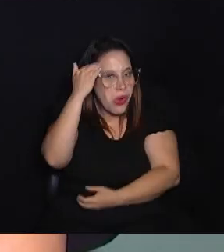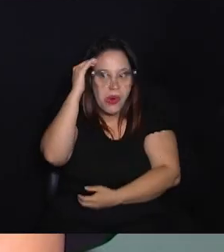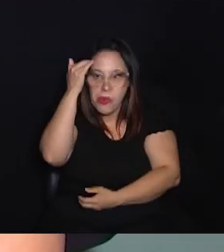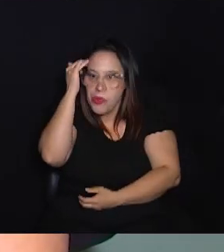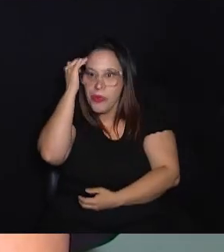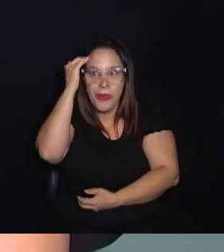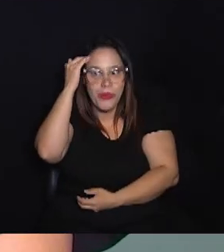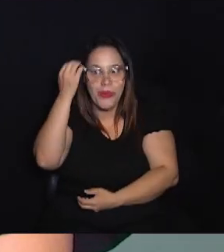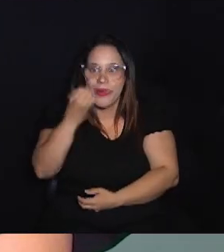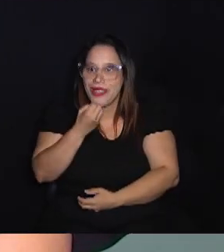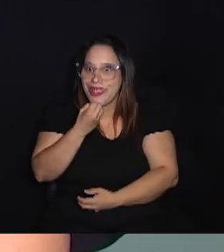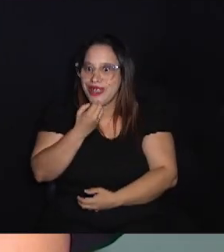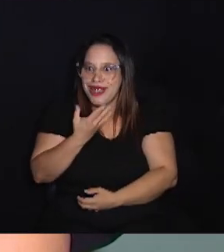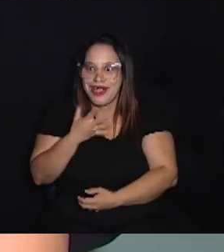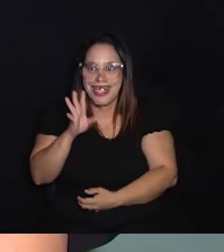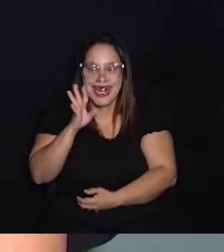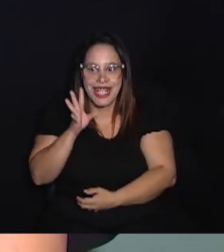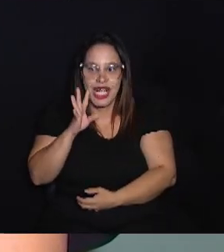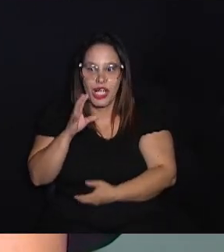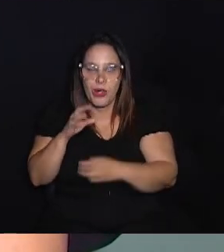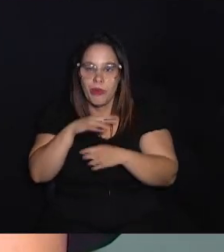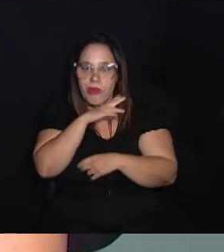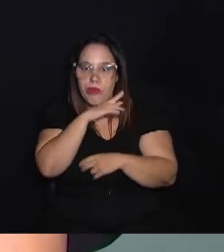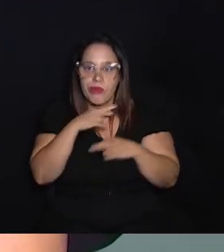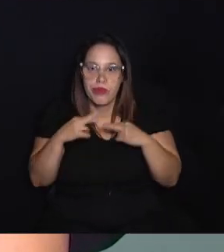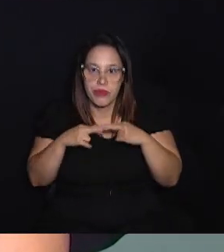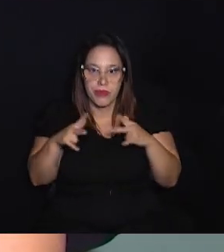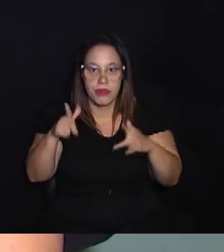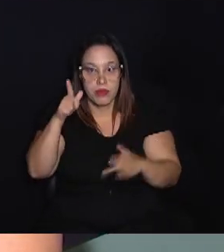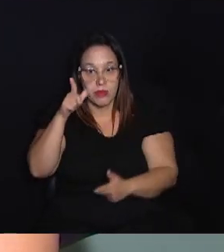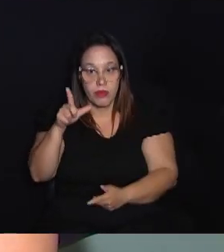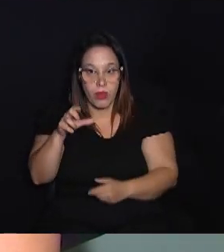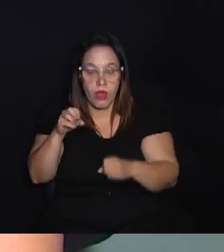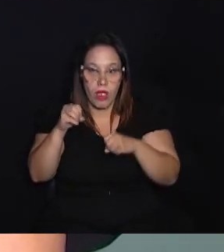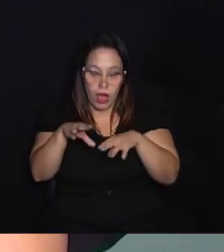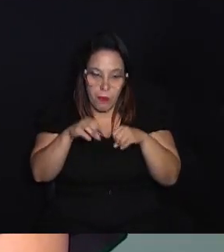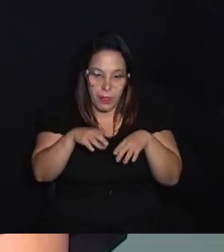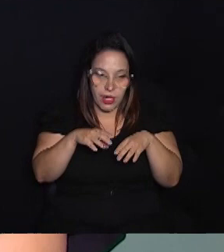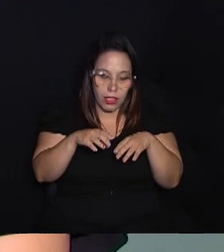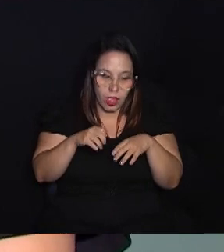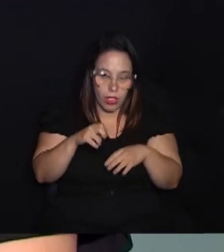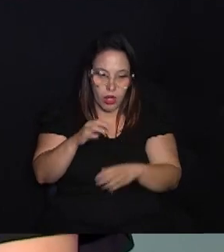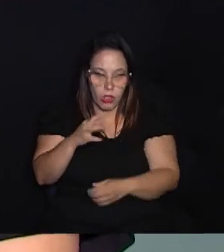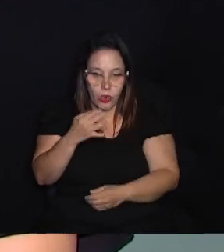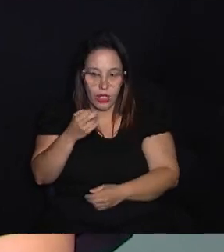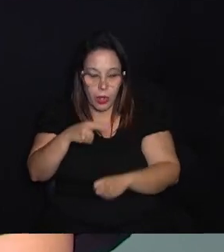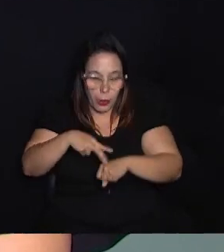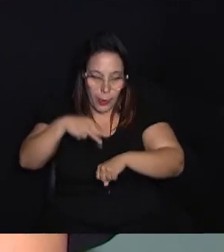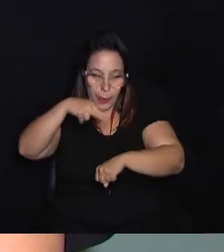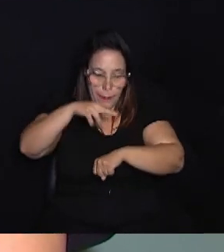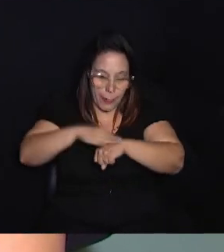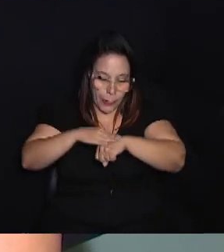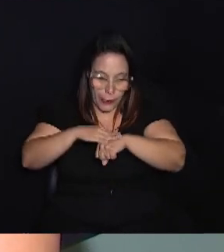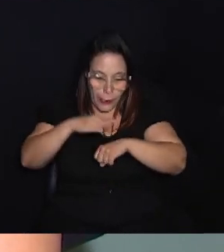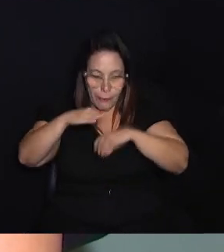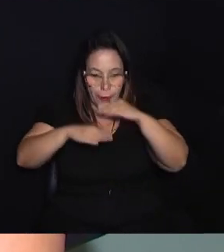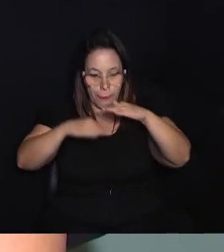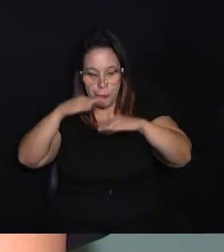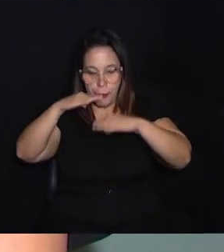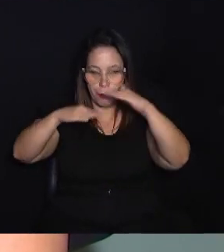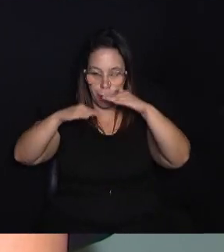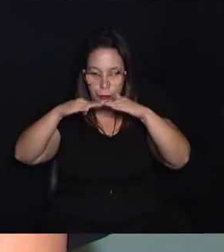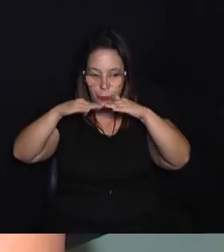grande, né? Então é um animalzinho que você consegue fazer com que ele aprenda truques, com que ele aprenda a pular ou descer de algum